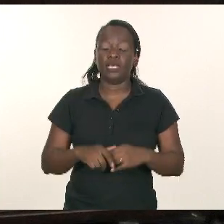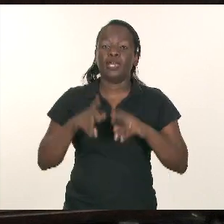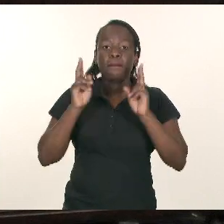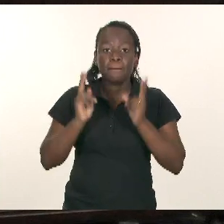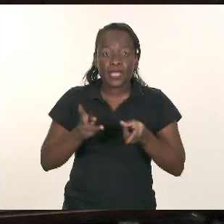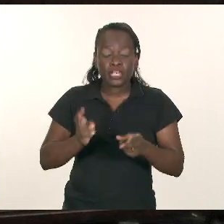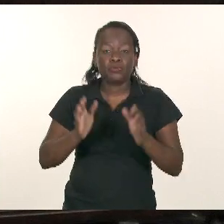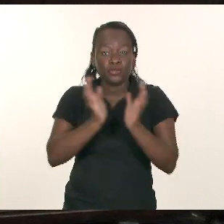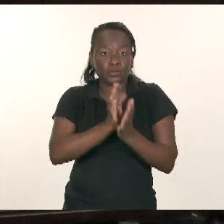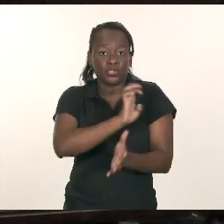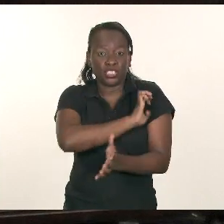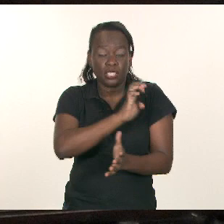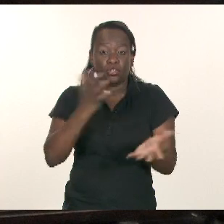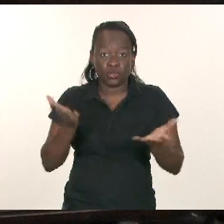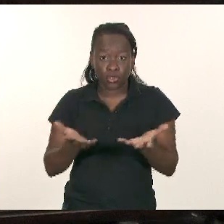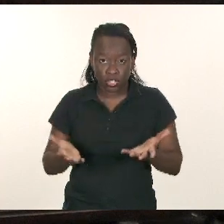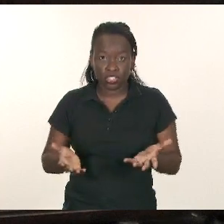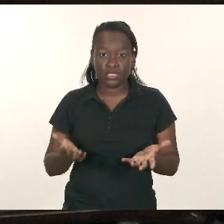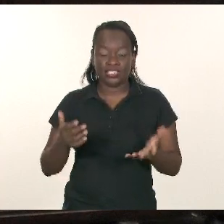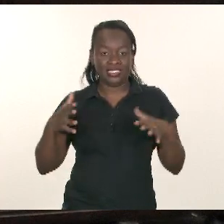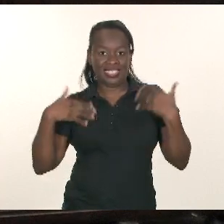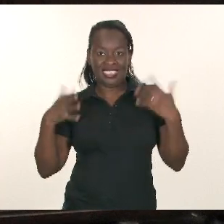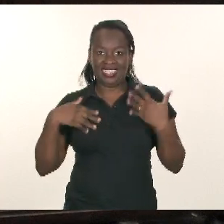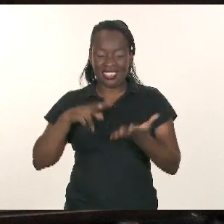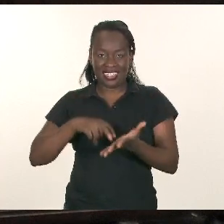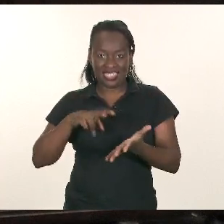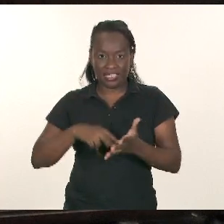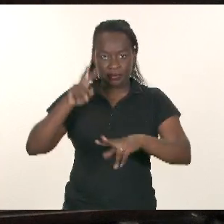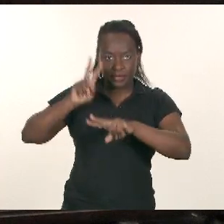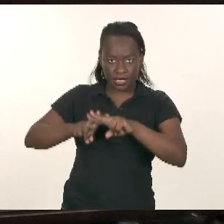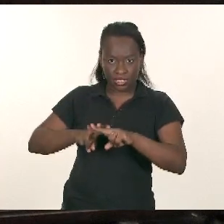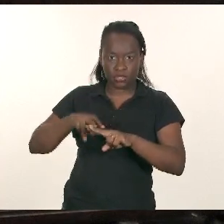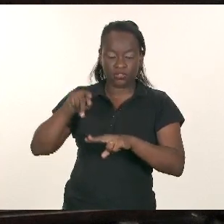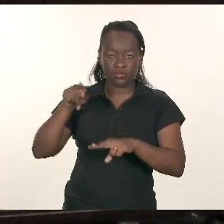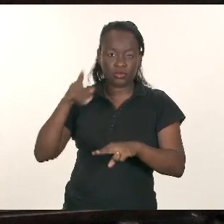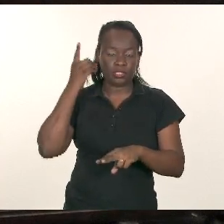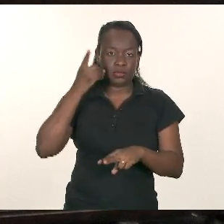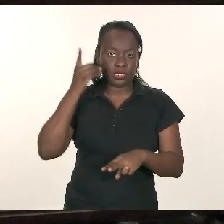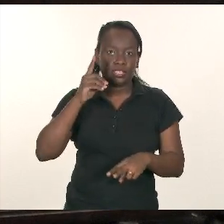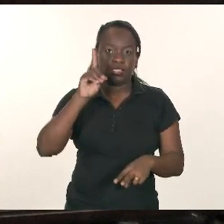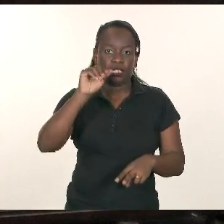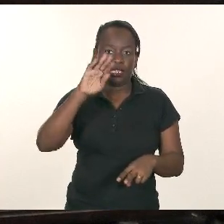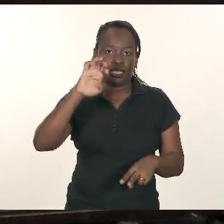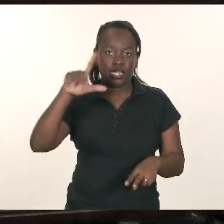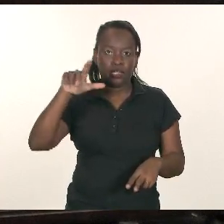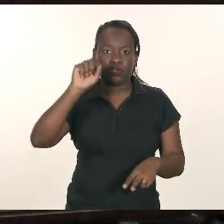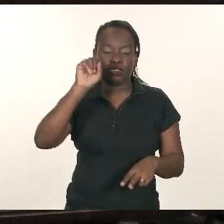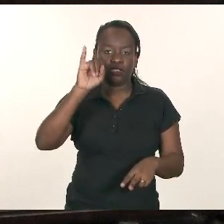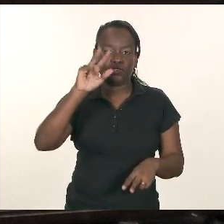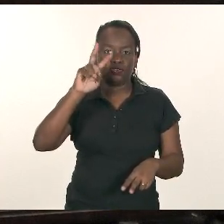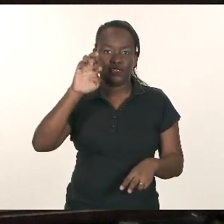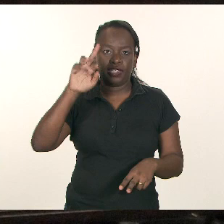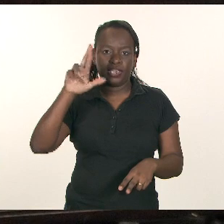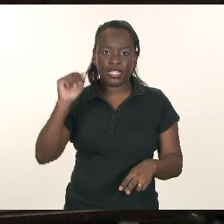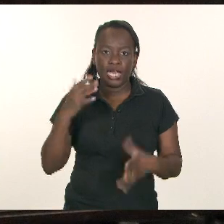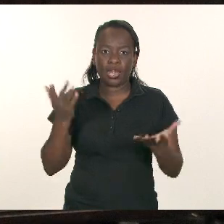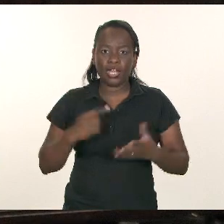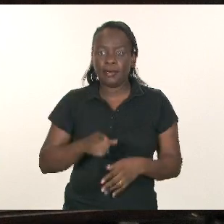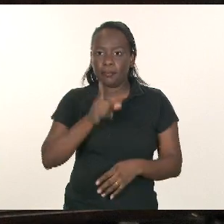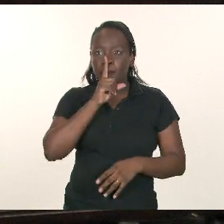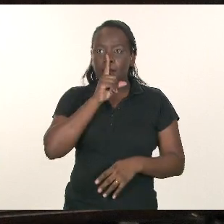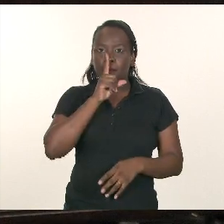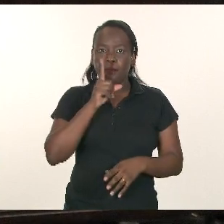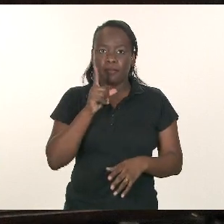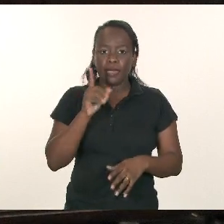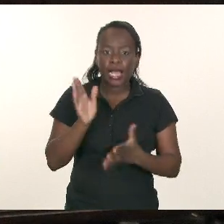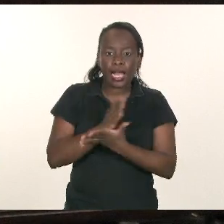mesma esquerda hoje, que regozija com a prisão do deputado Daniel Silveira, se calou numa